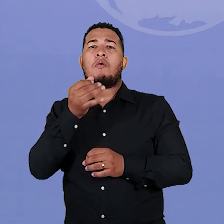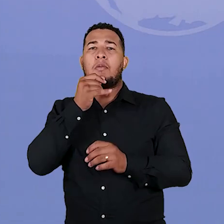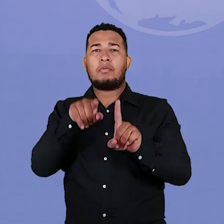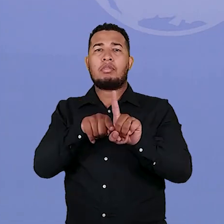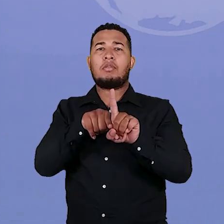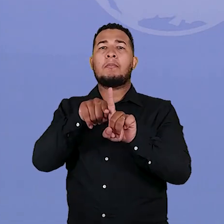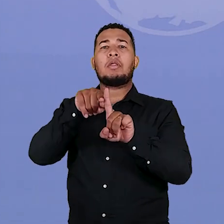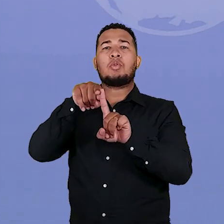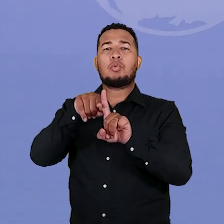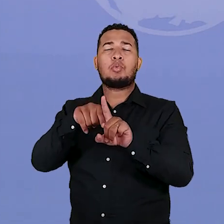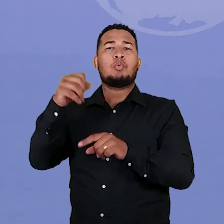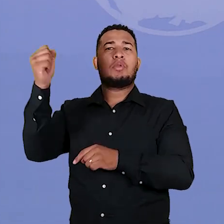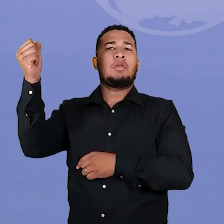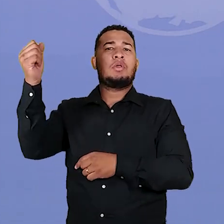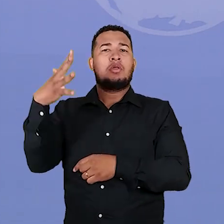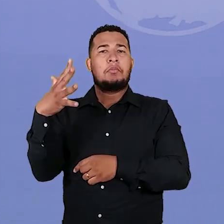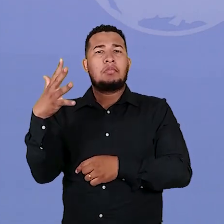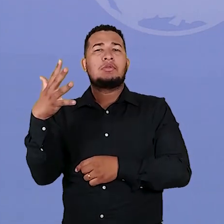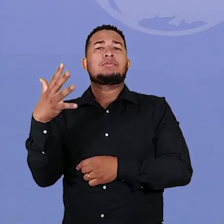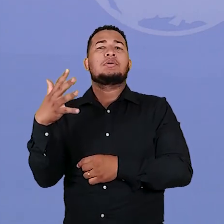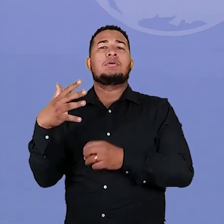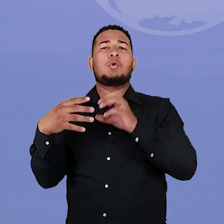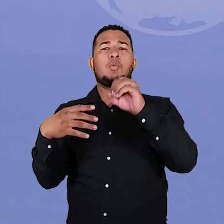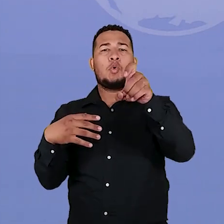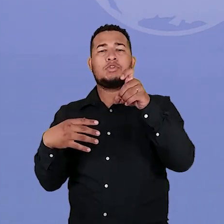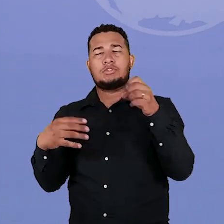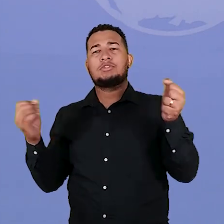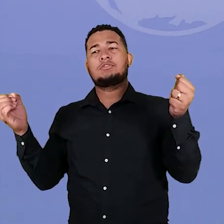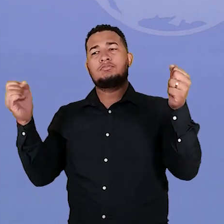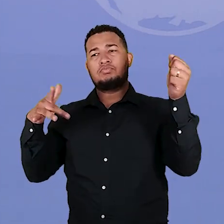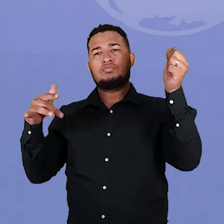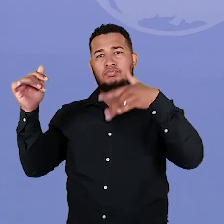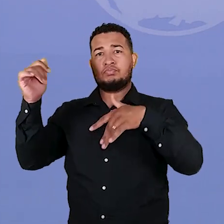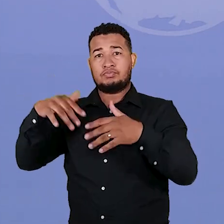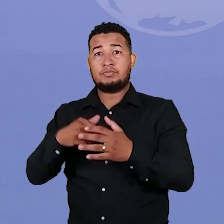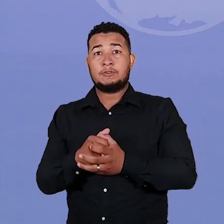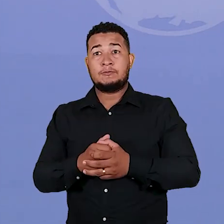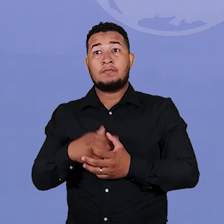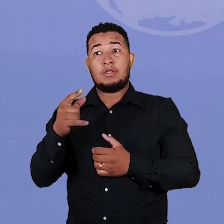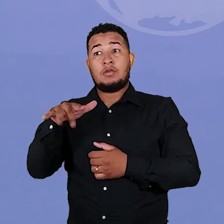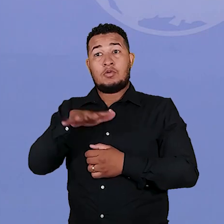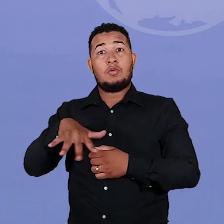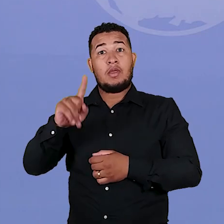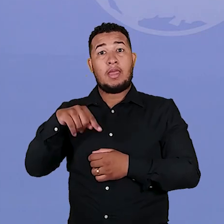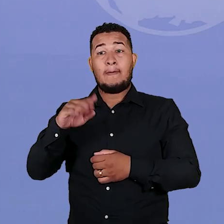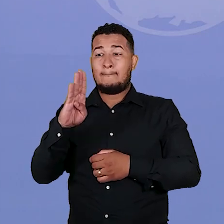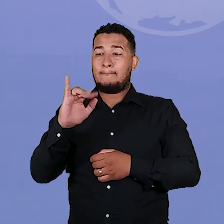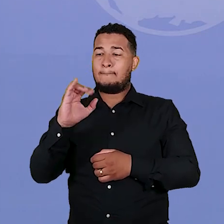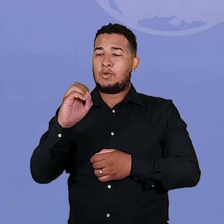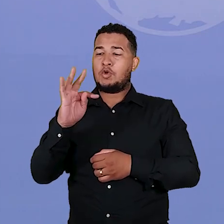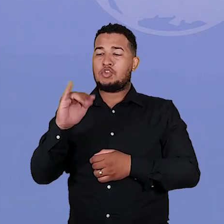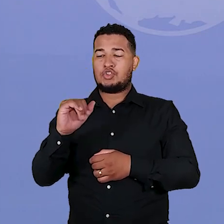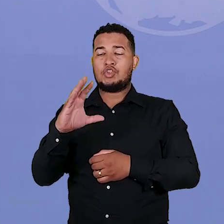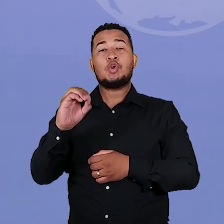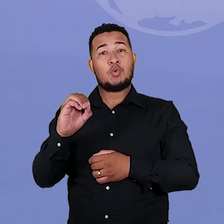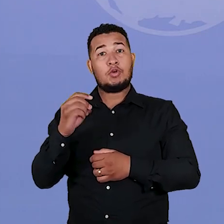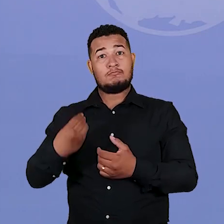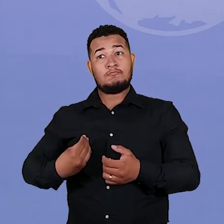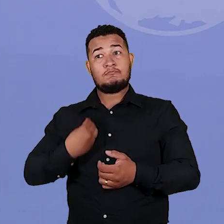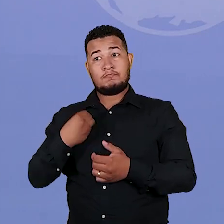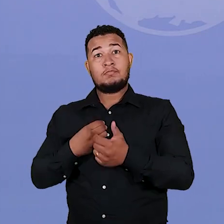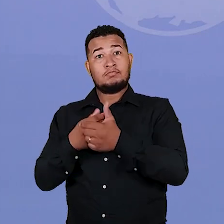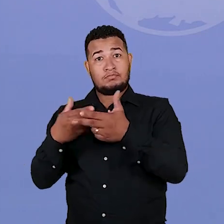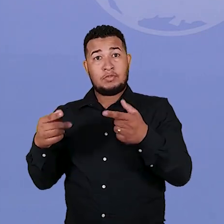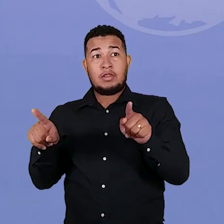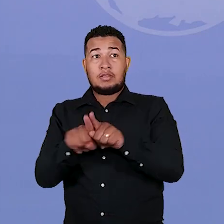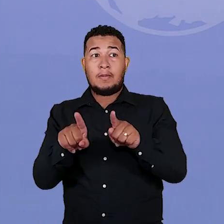ambiente, né? Controlou a temperatura, né? A iluminação, a oxigenação. Então, ele está falando de fatores bióticos,